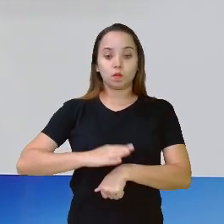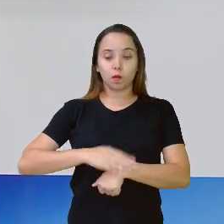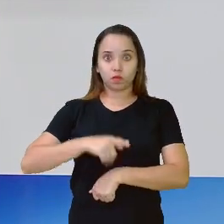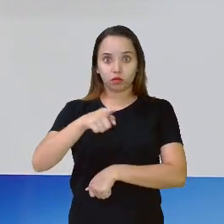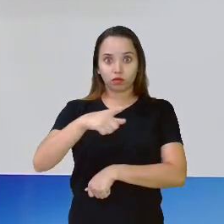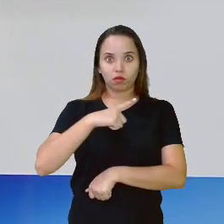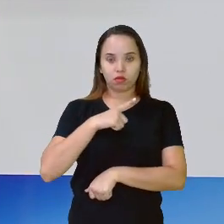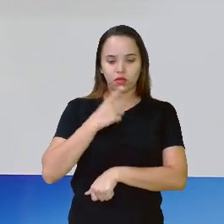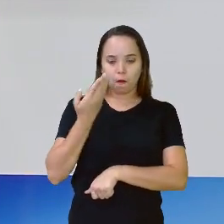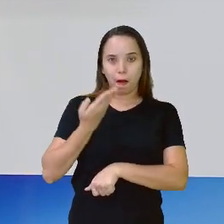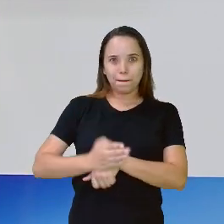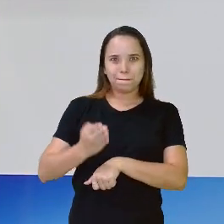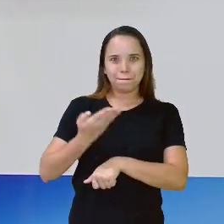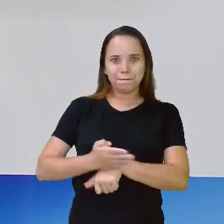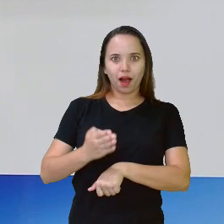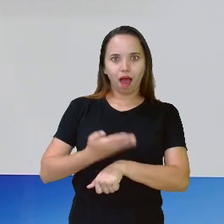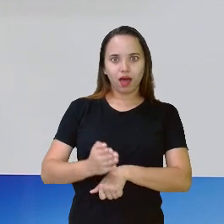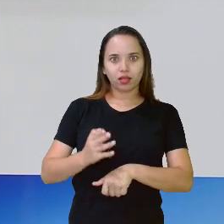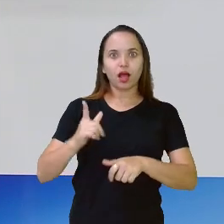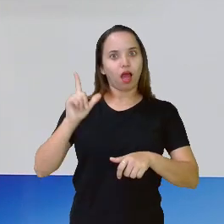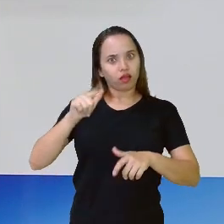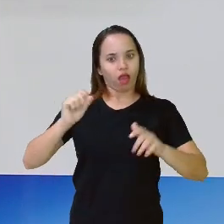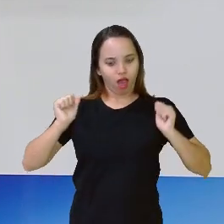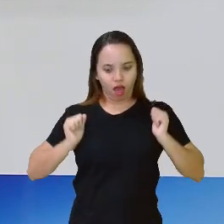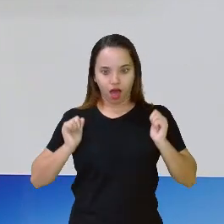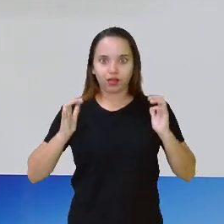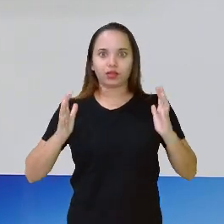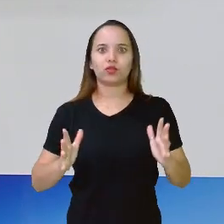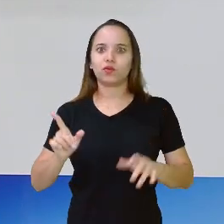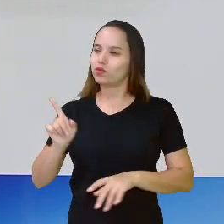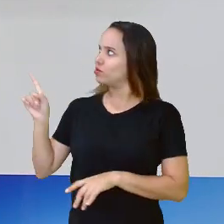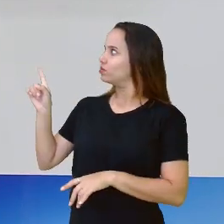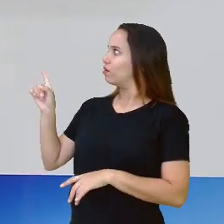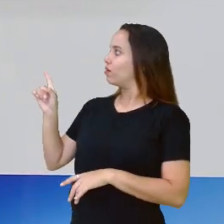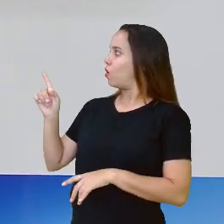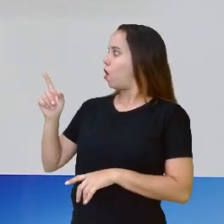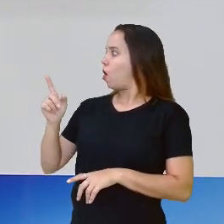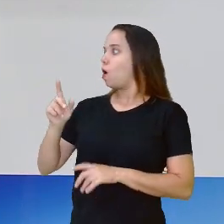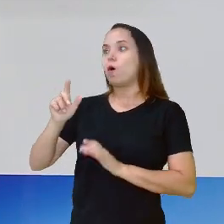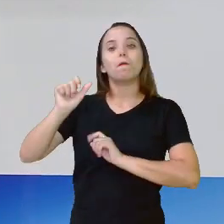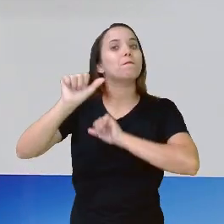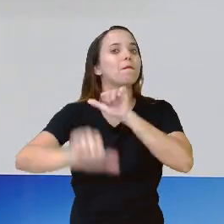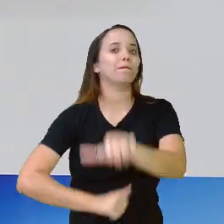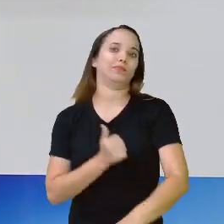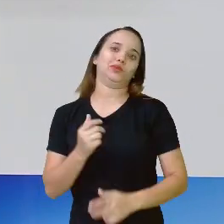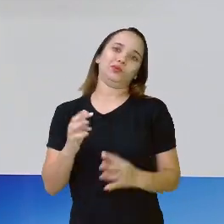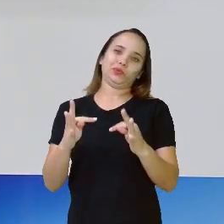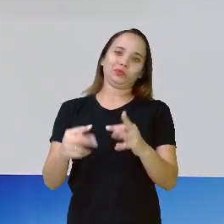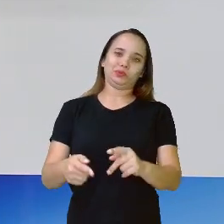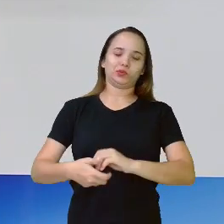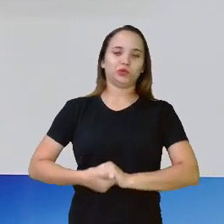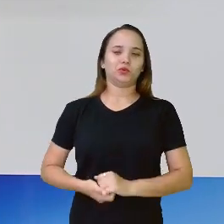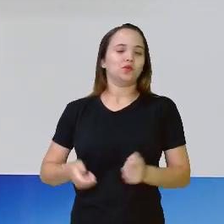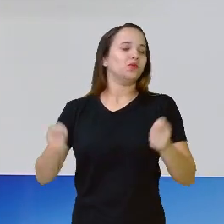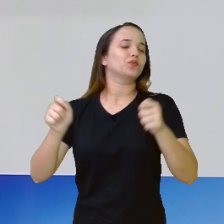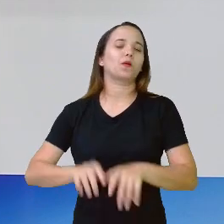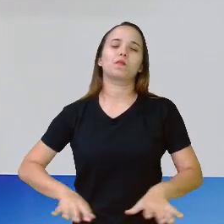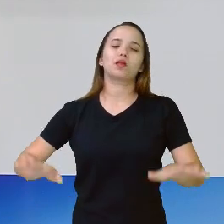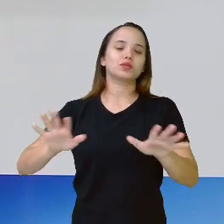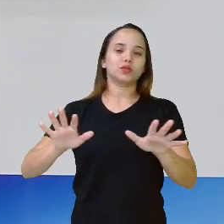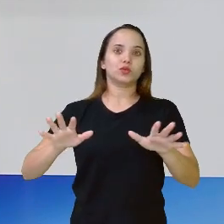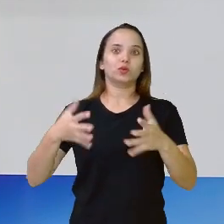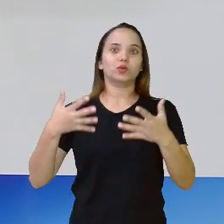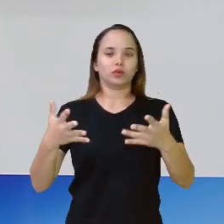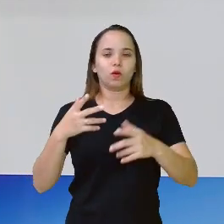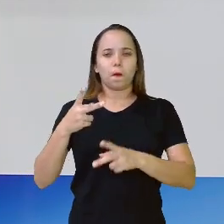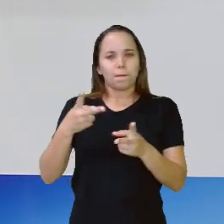atitudinal, muda tudo, como vimos agora há pouco nesse vídeo, nessa imagem. Então, não precisou. Observe que ele